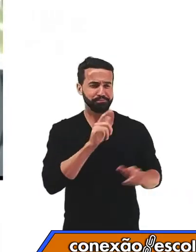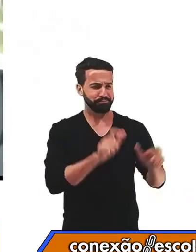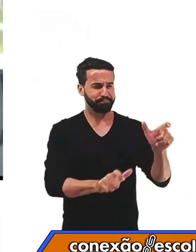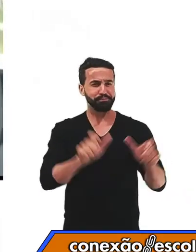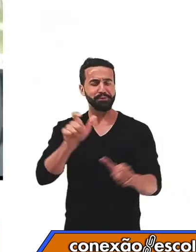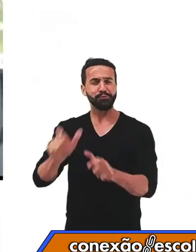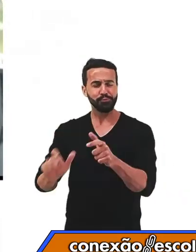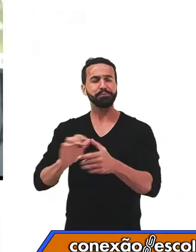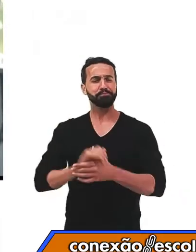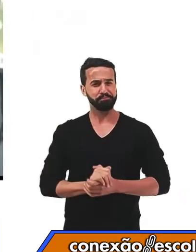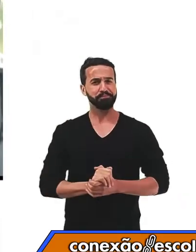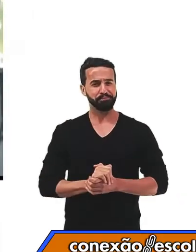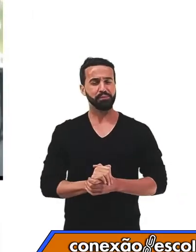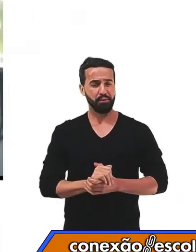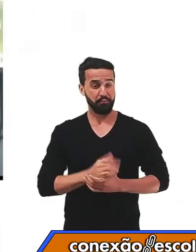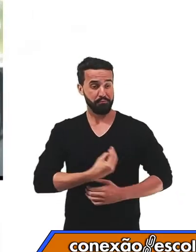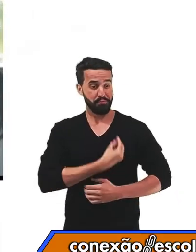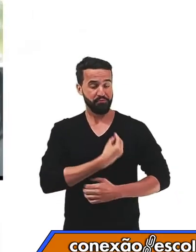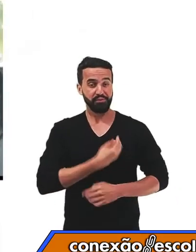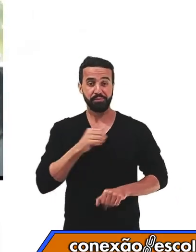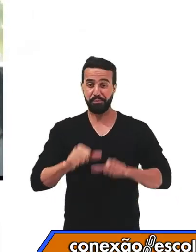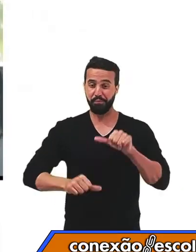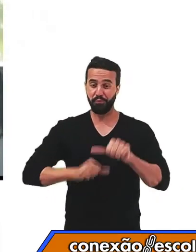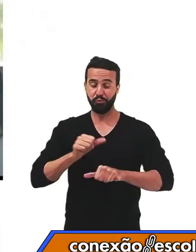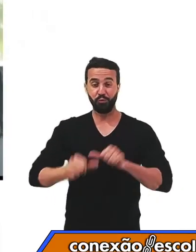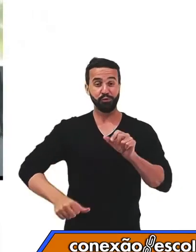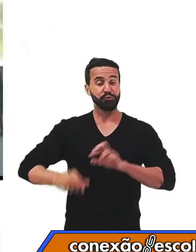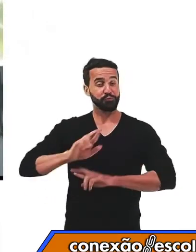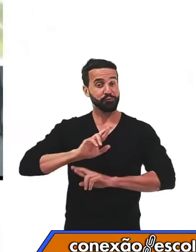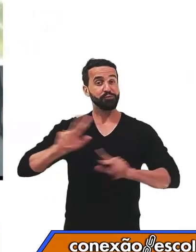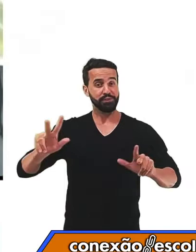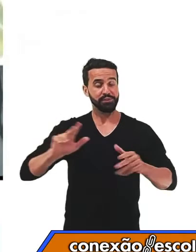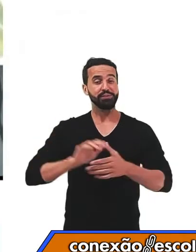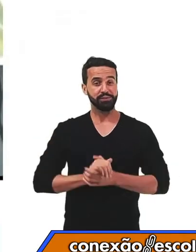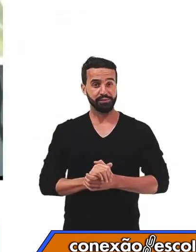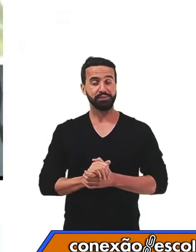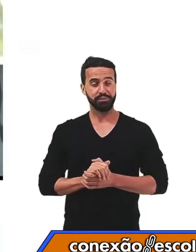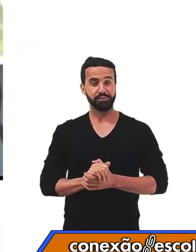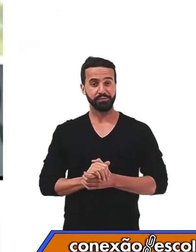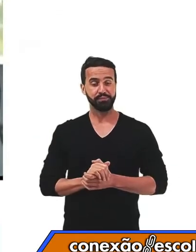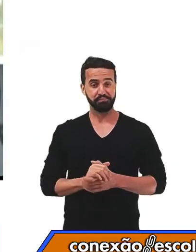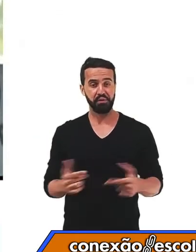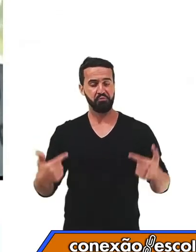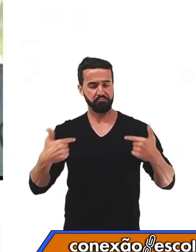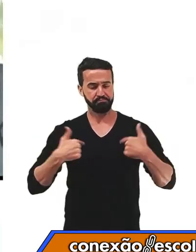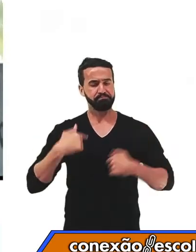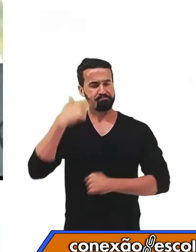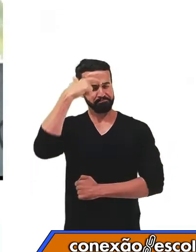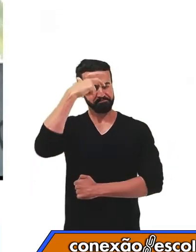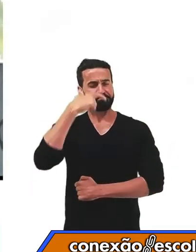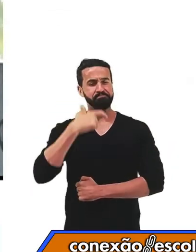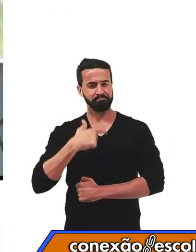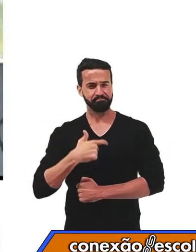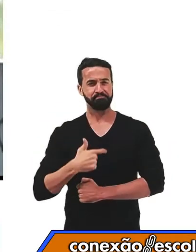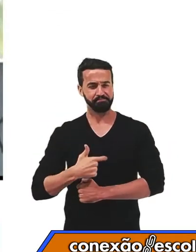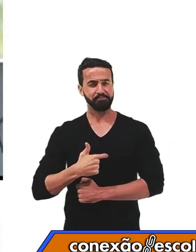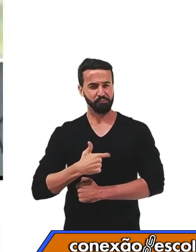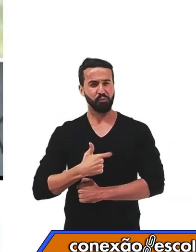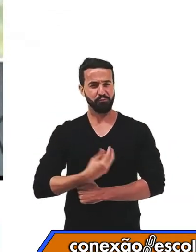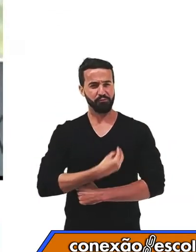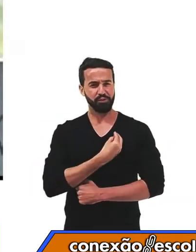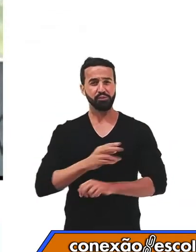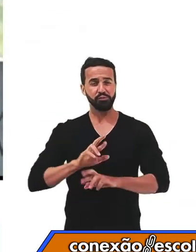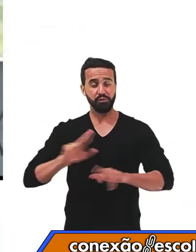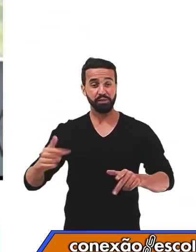mim mudou minha vida, em questão de pra eu como pessoa e para pessoas que estão ao